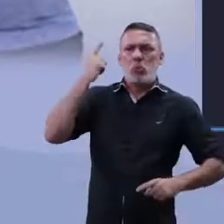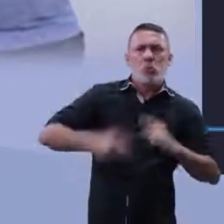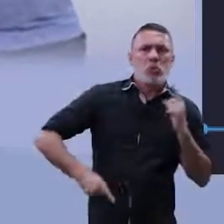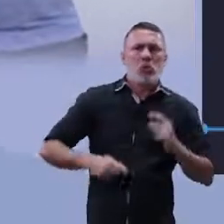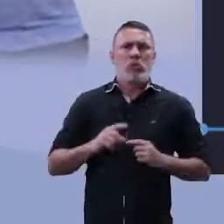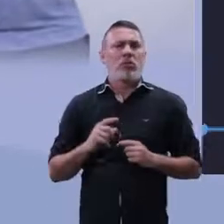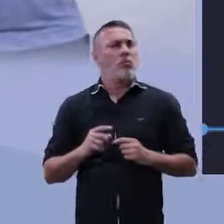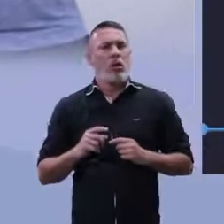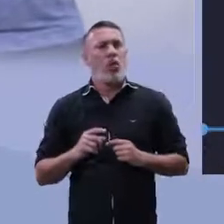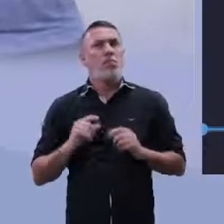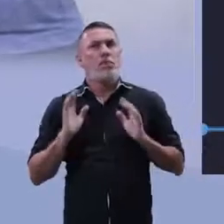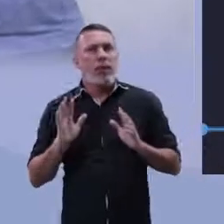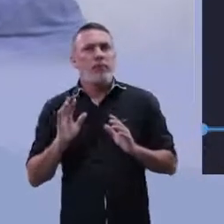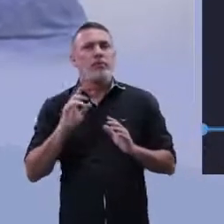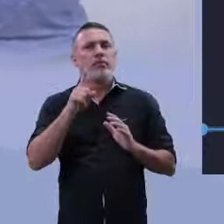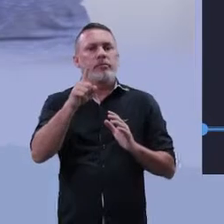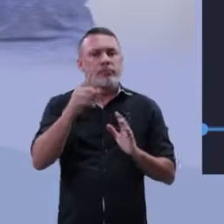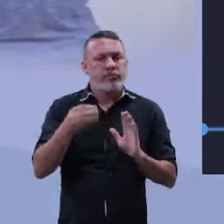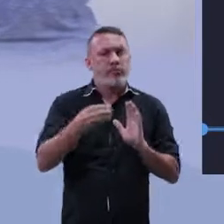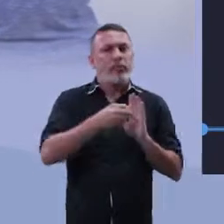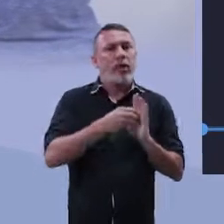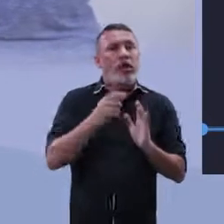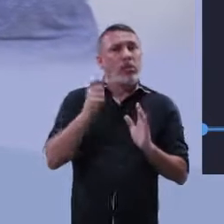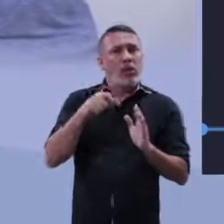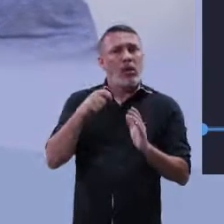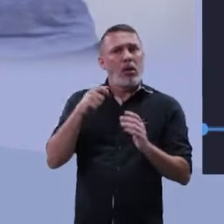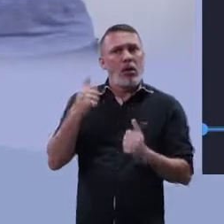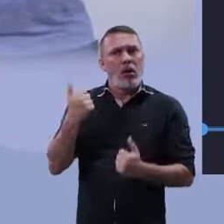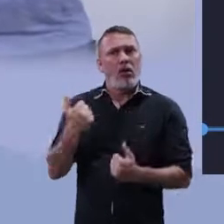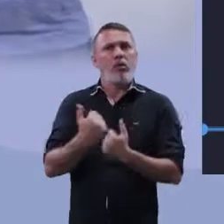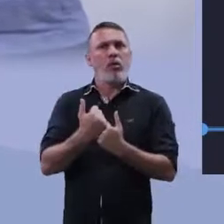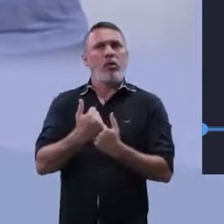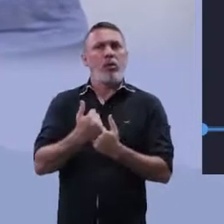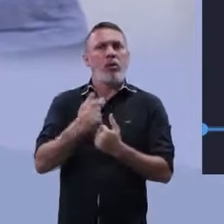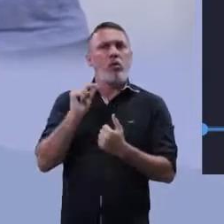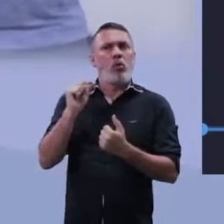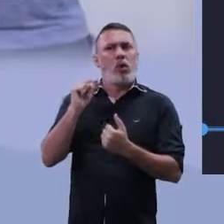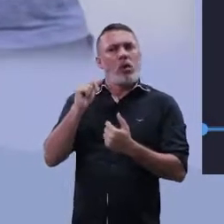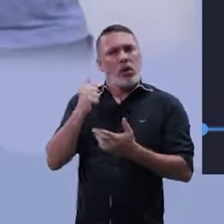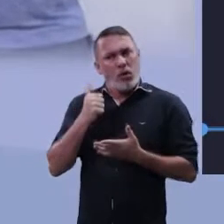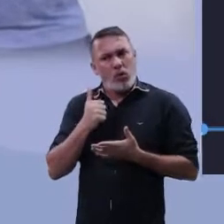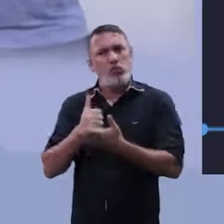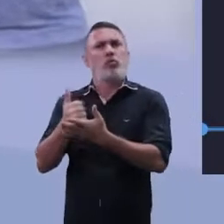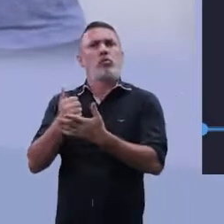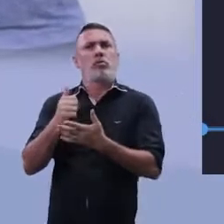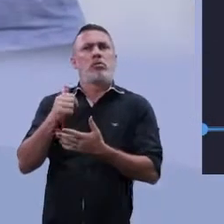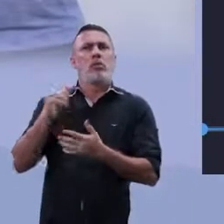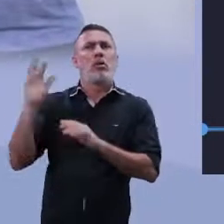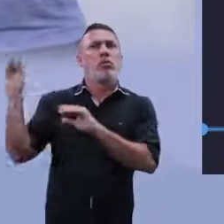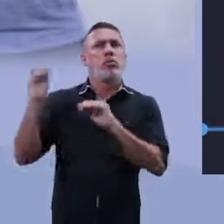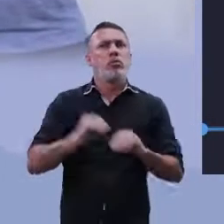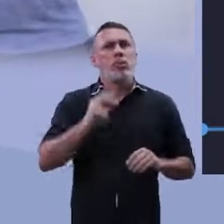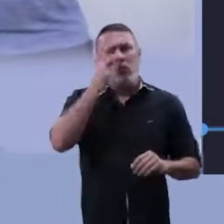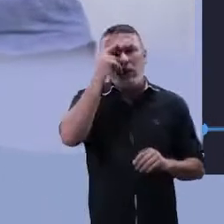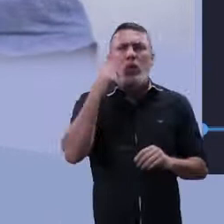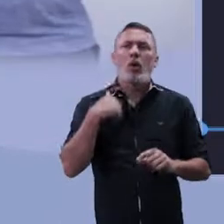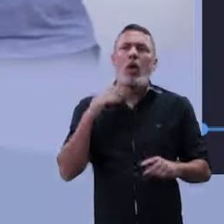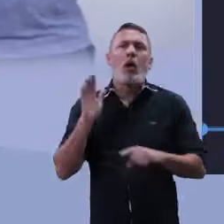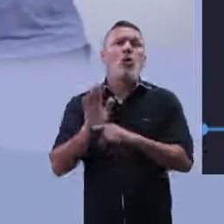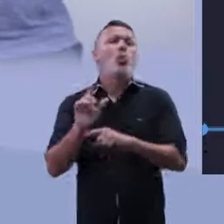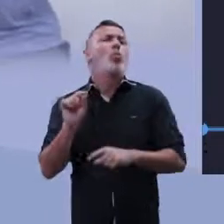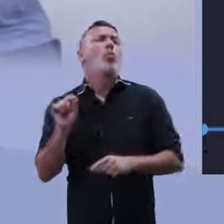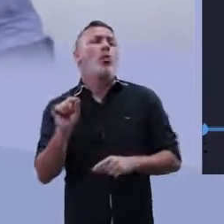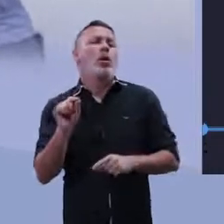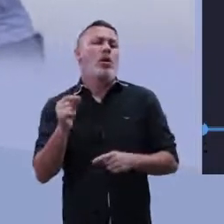vir aqui, mas simplesmente auxiliá-los? O que eu posso, né? Qual o tipo de amparo que eu posso fazer a